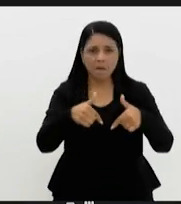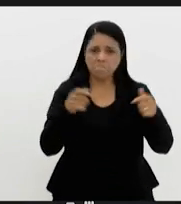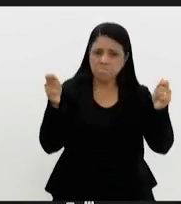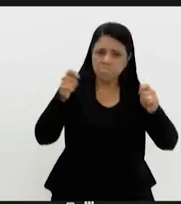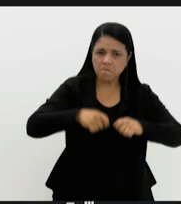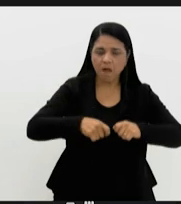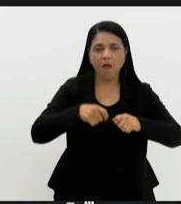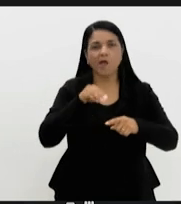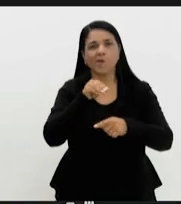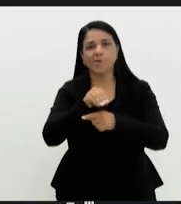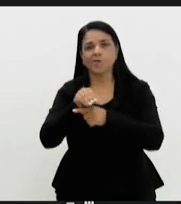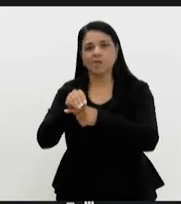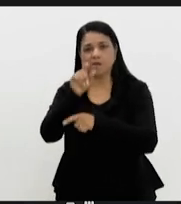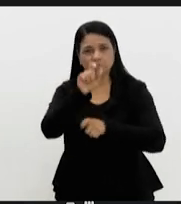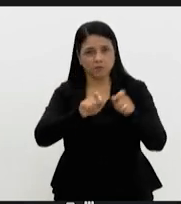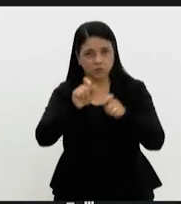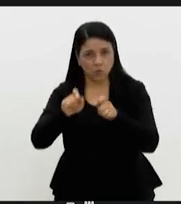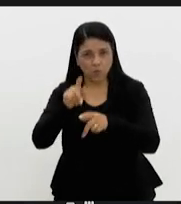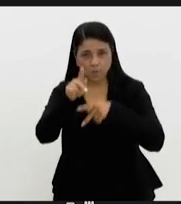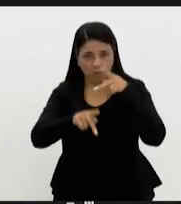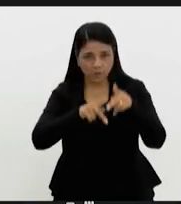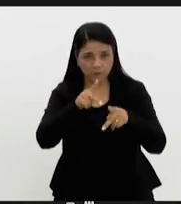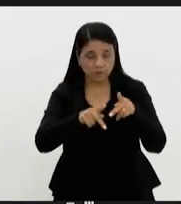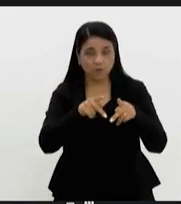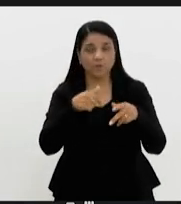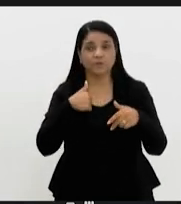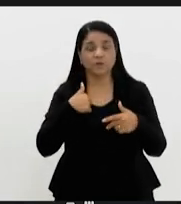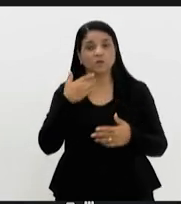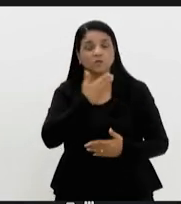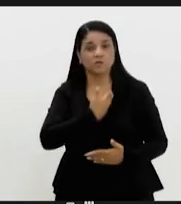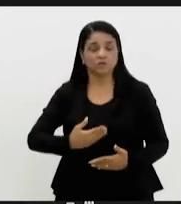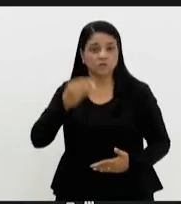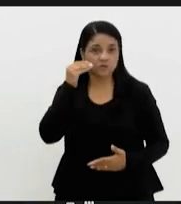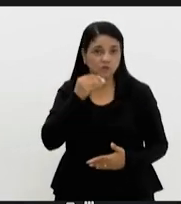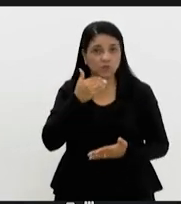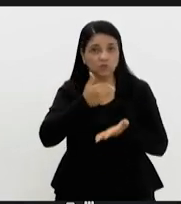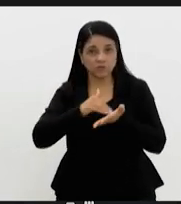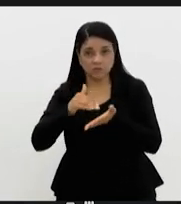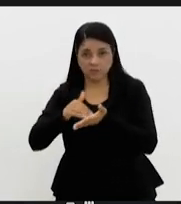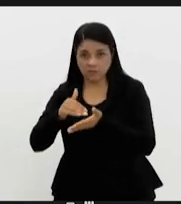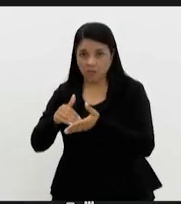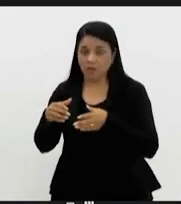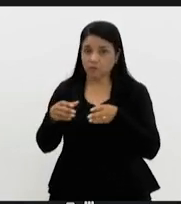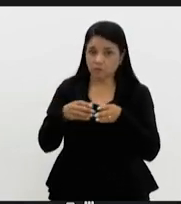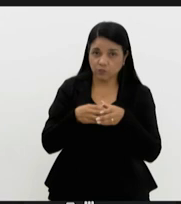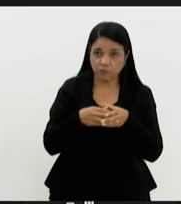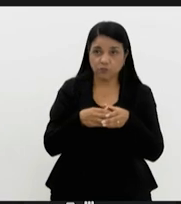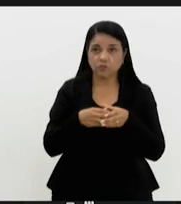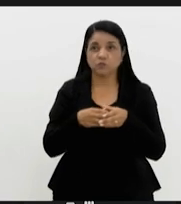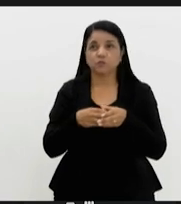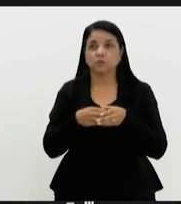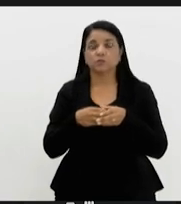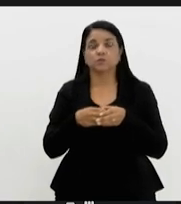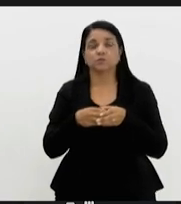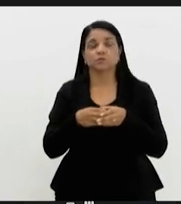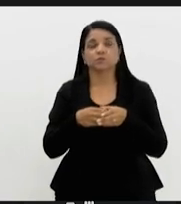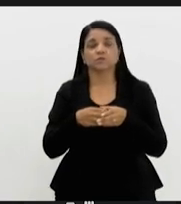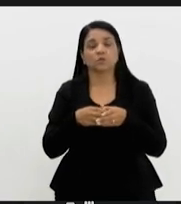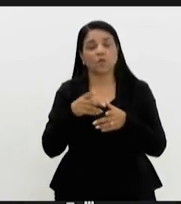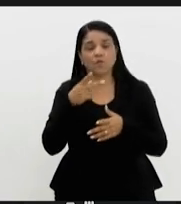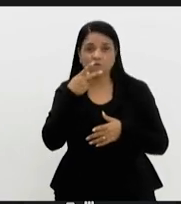de cuidar das pessoas. E é isso que o governador Cláudio Castro e seus secretários nos propuseram, como disse bem